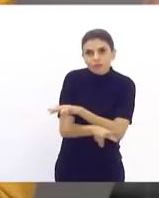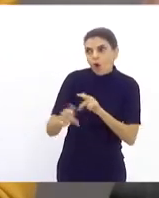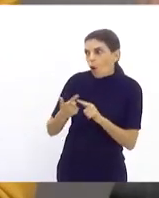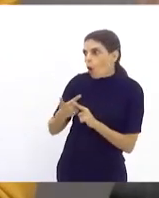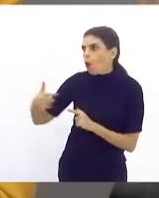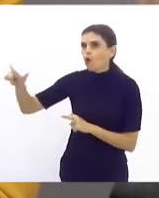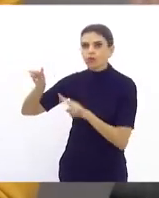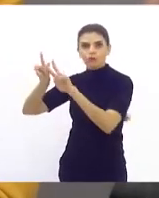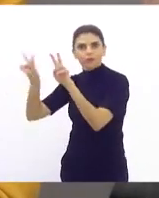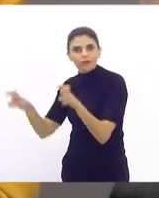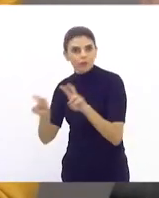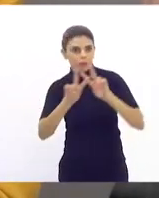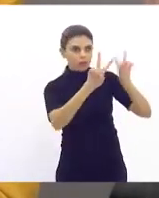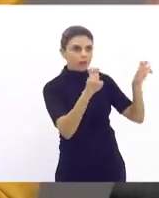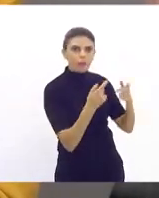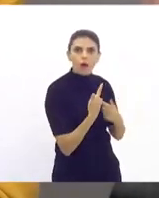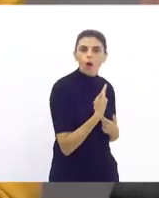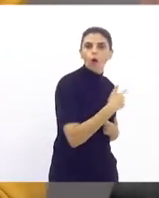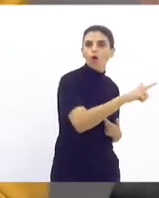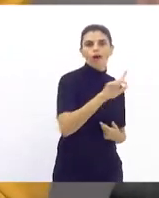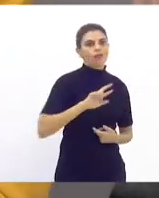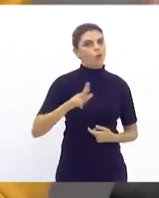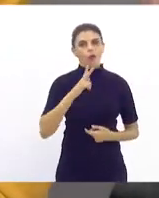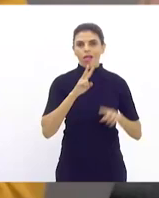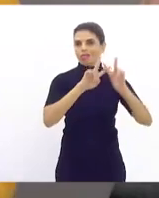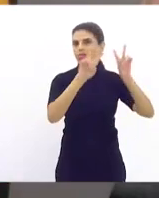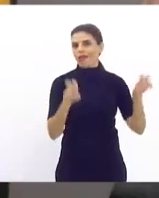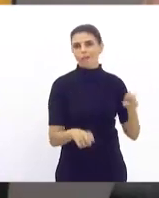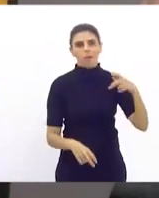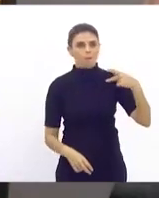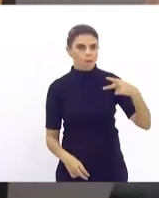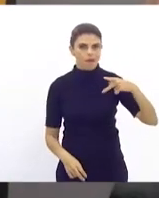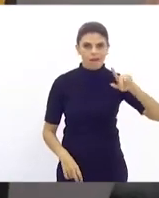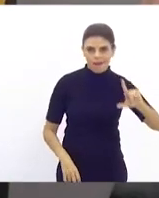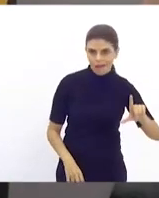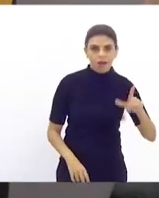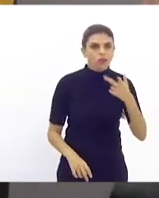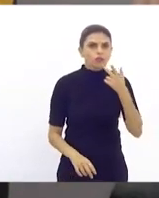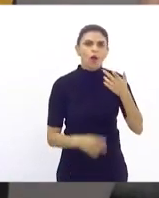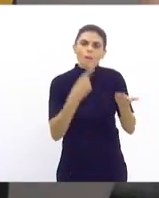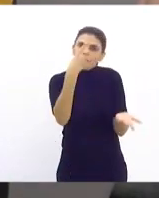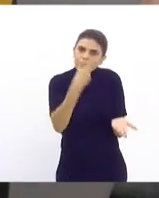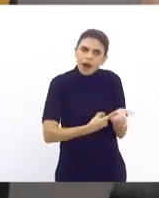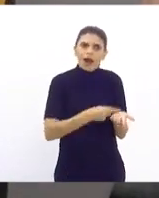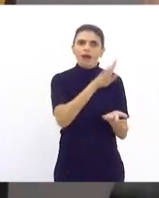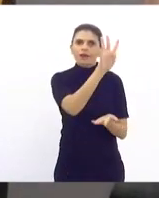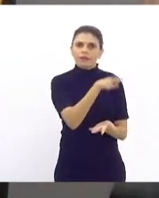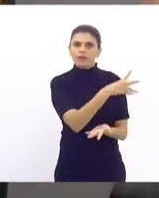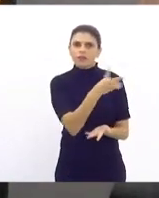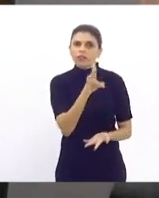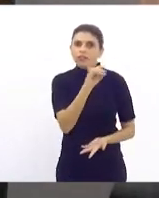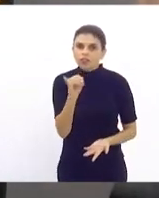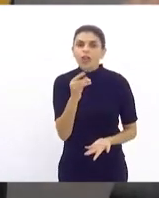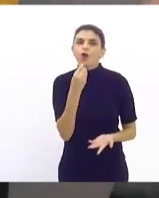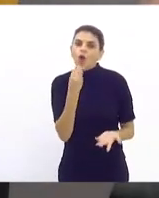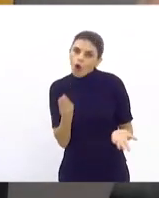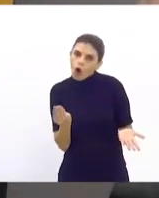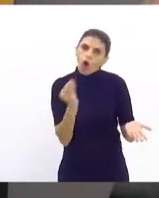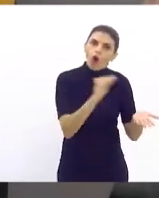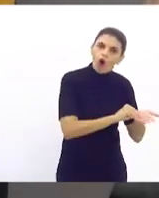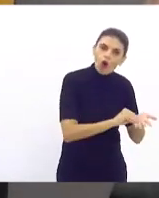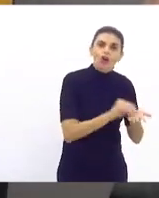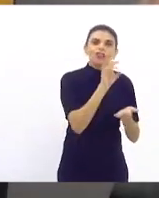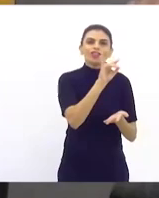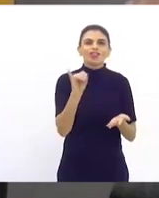outros temas que não é o tema do PL. E outro fala apenas da data, do calendário, inclusão no calendário do